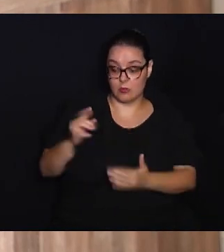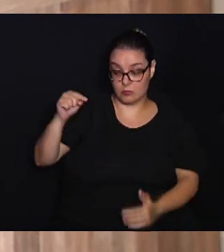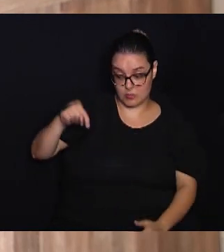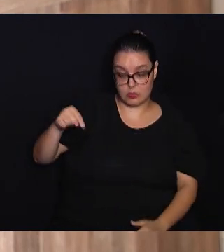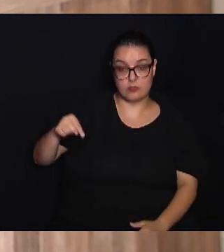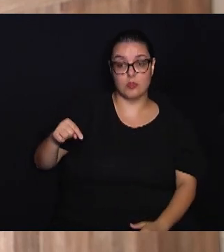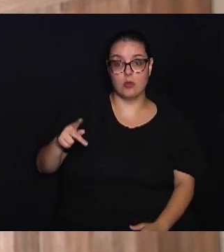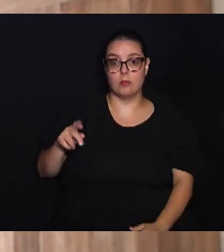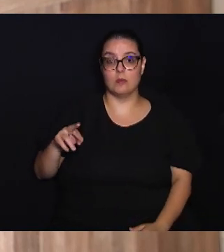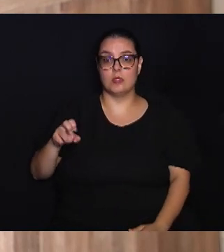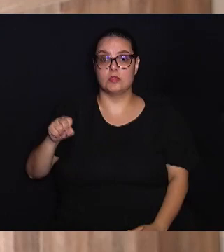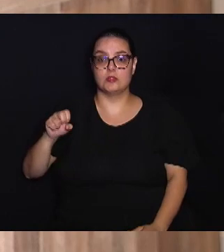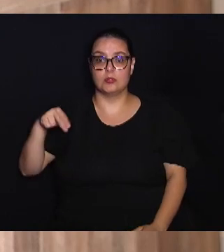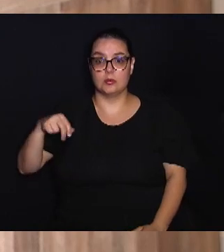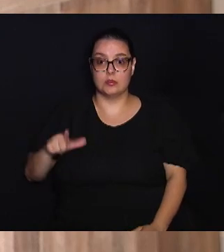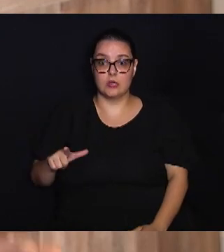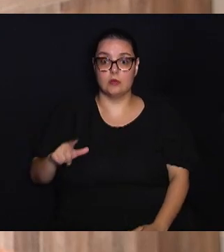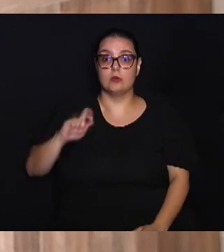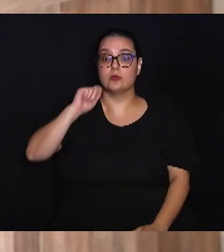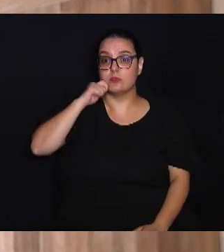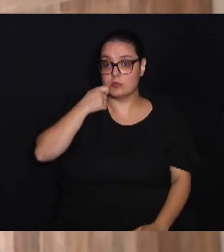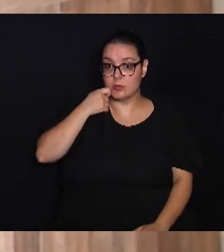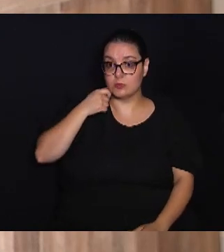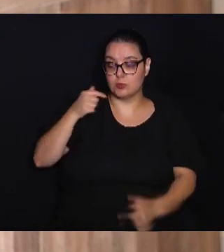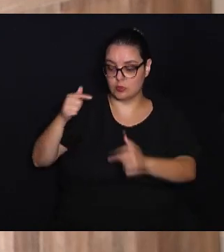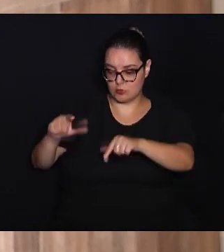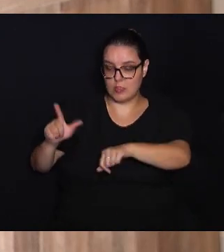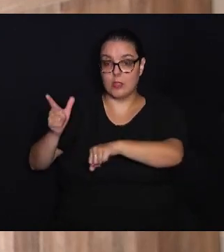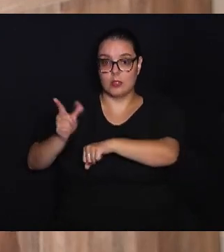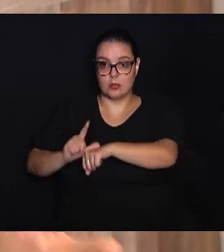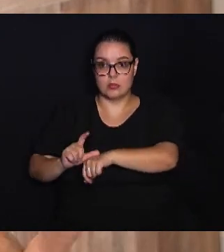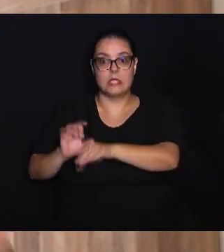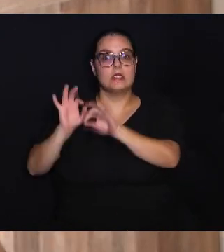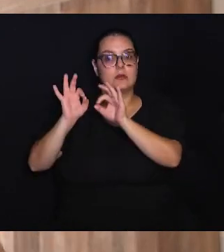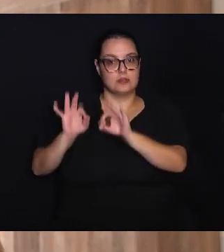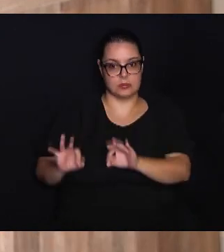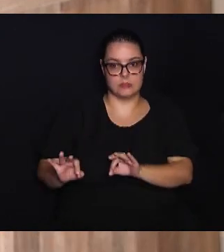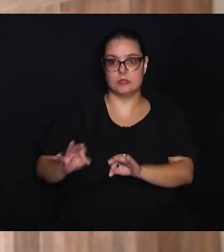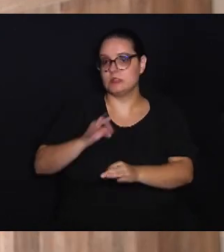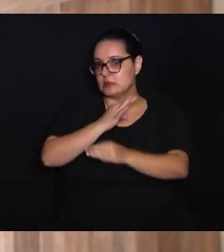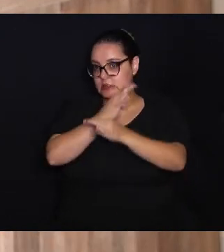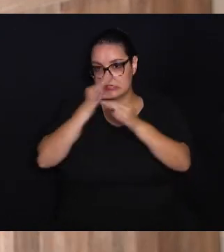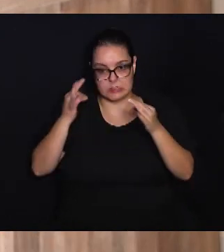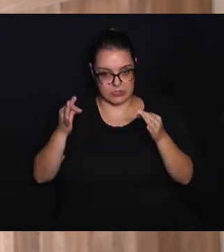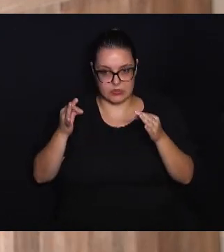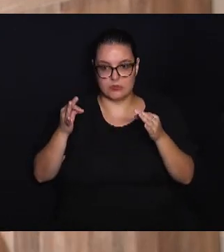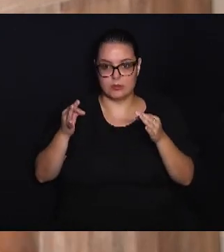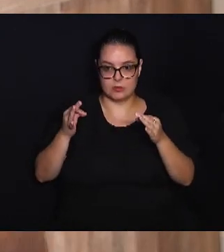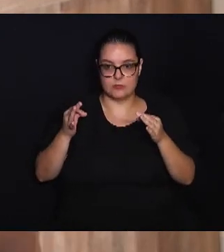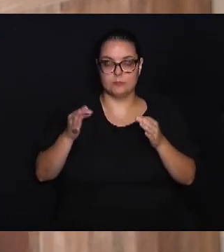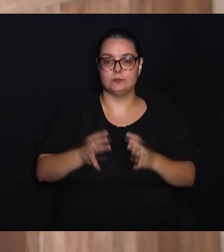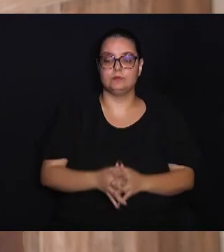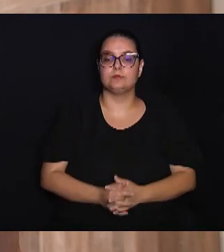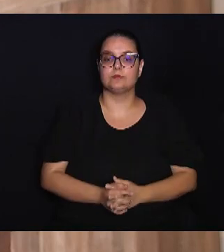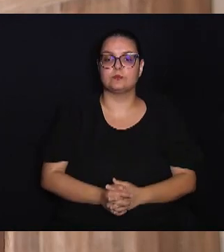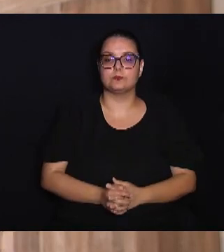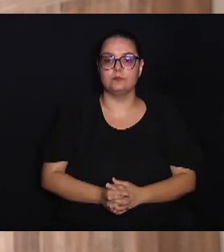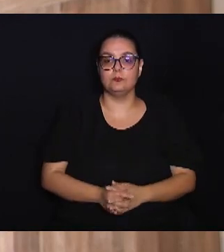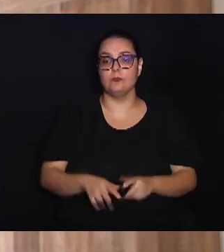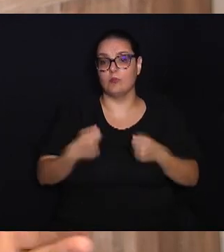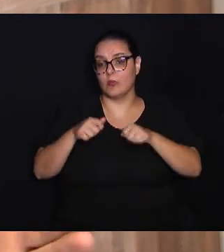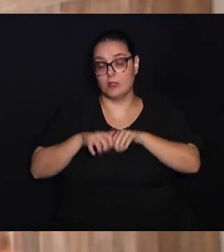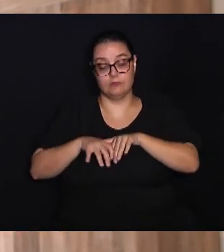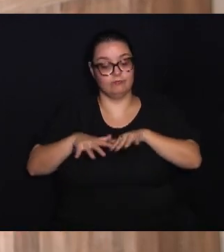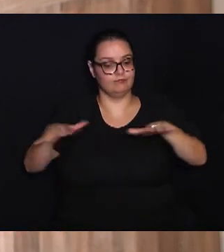começou o Personal do pão no lugar físico e deu muito certo deu muito certo e eu